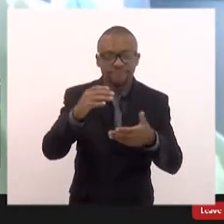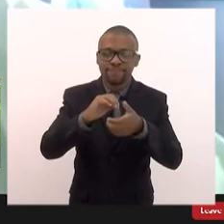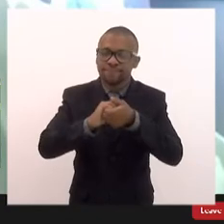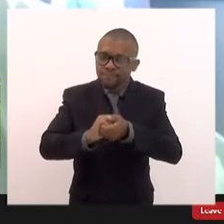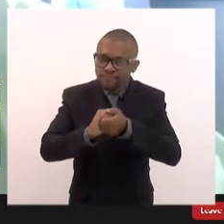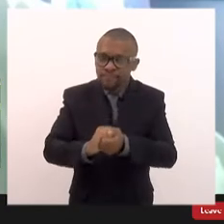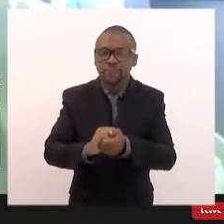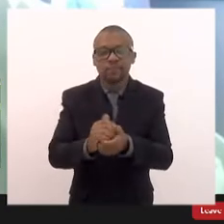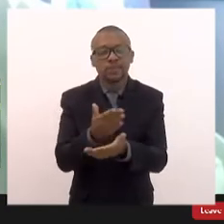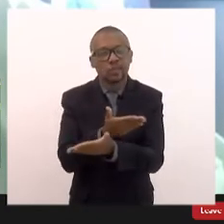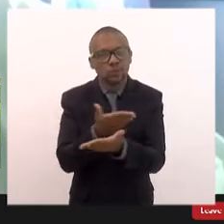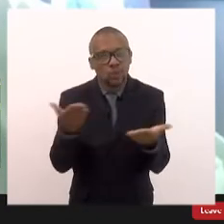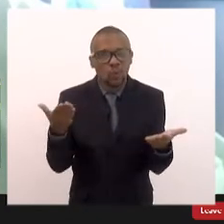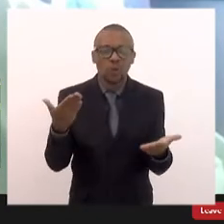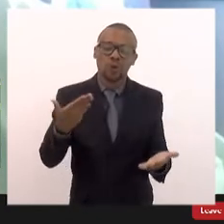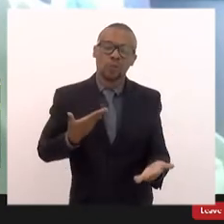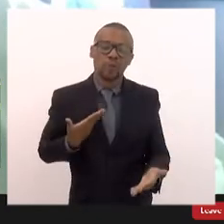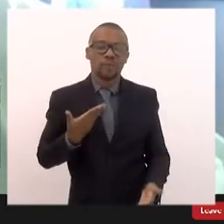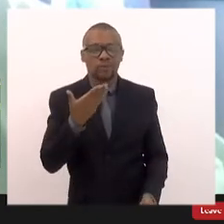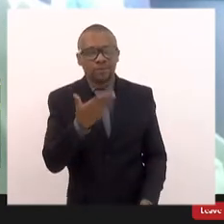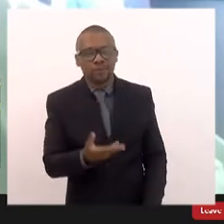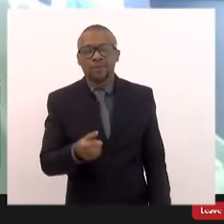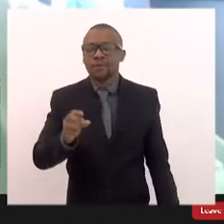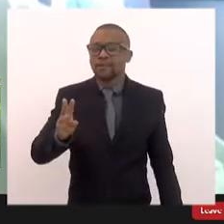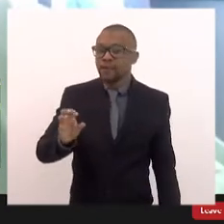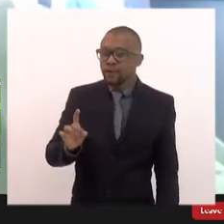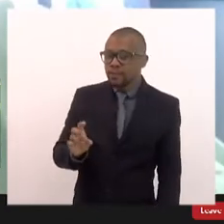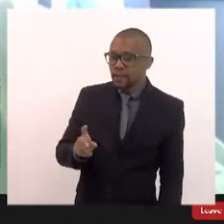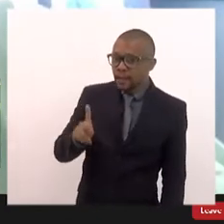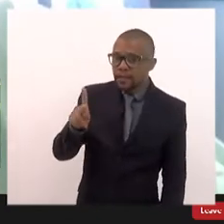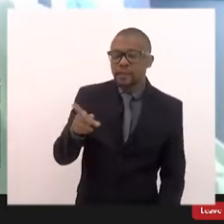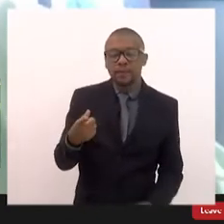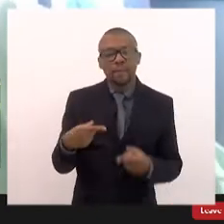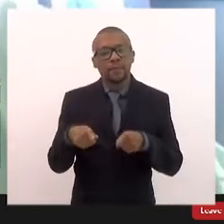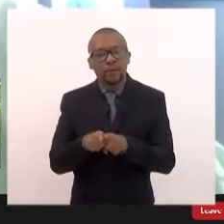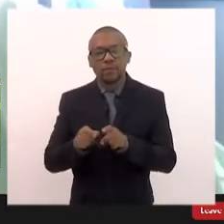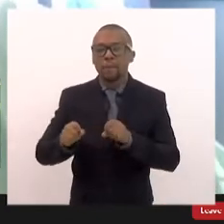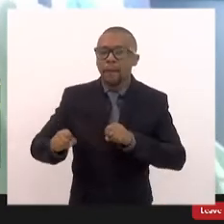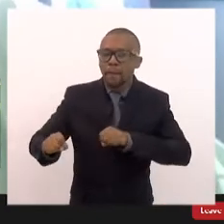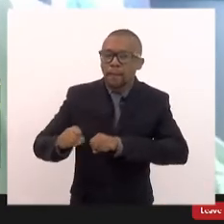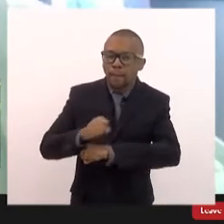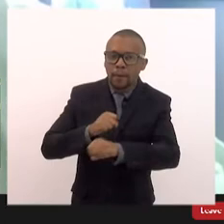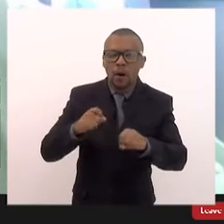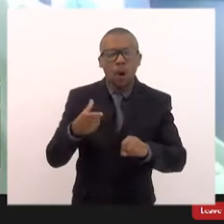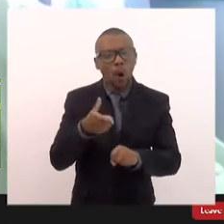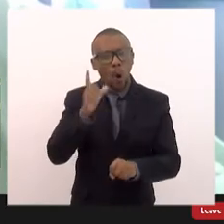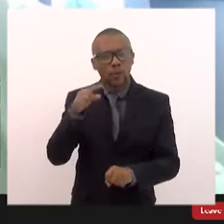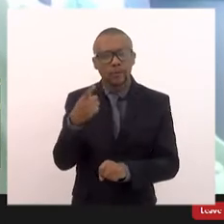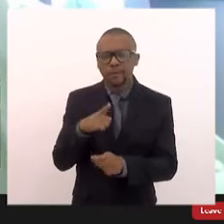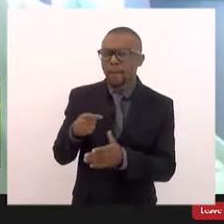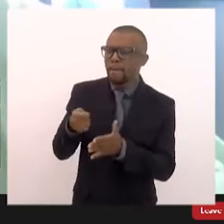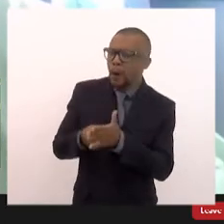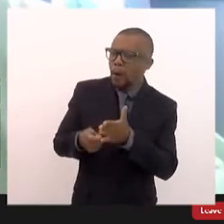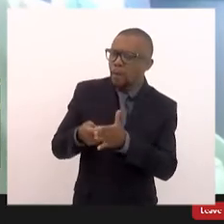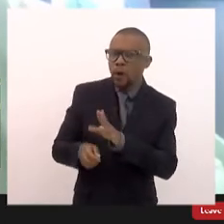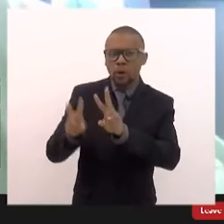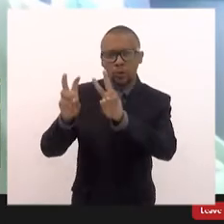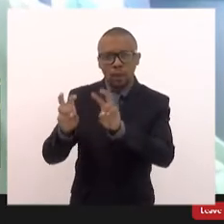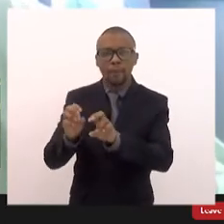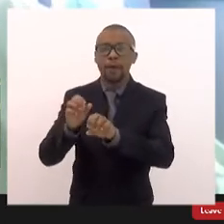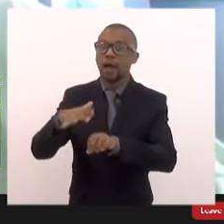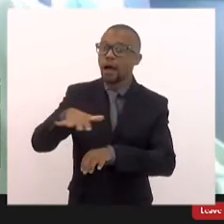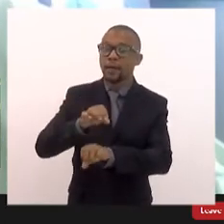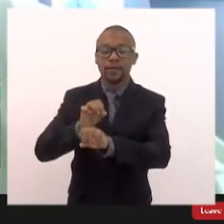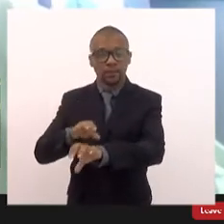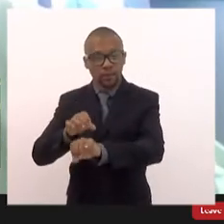o meu companheiro Valdec, parceiro de tantas lutas. Ontem estávamos lutando por questões importantes na educação, a questão